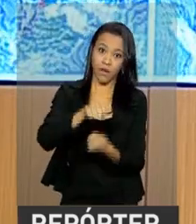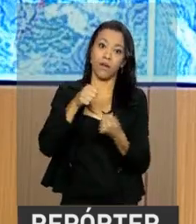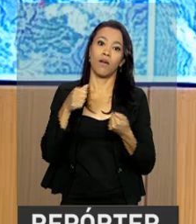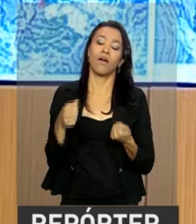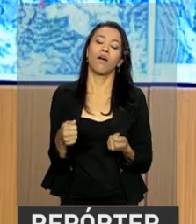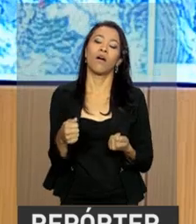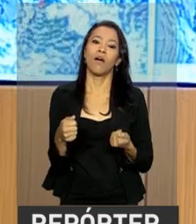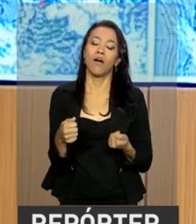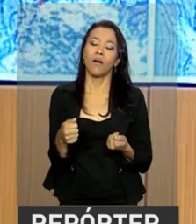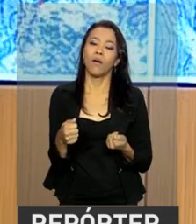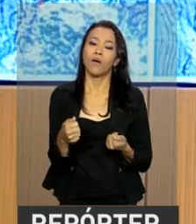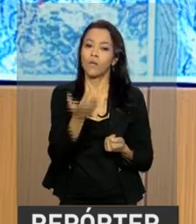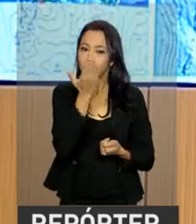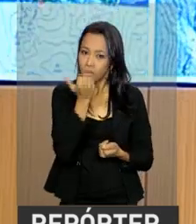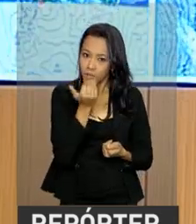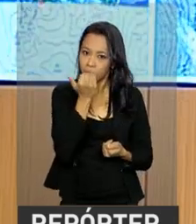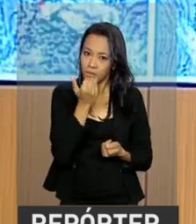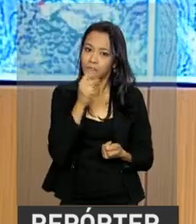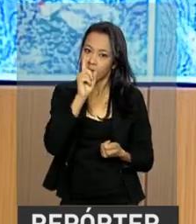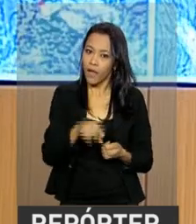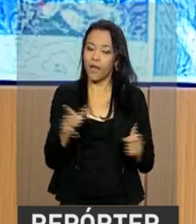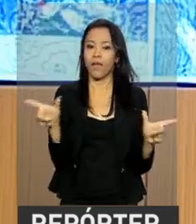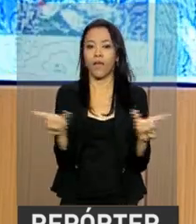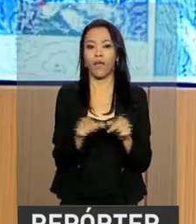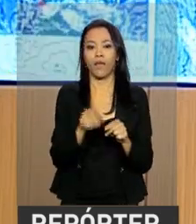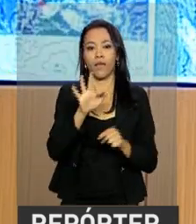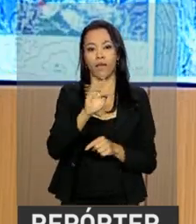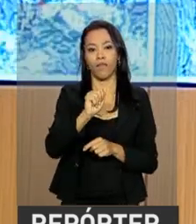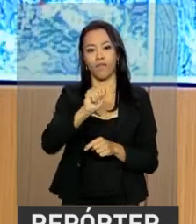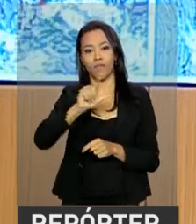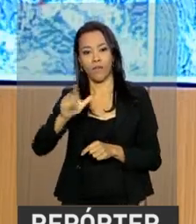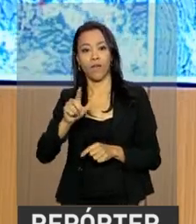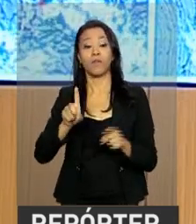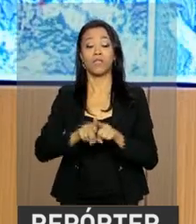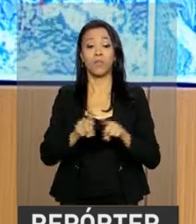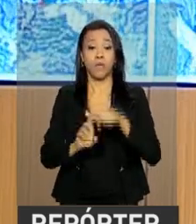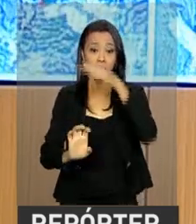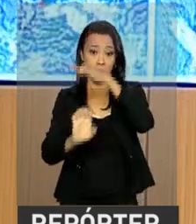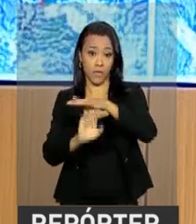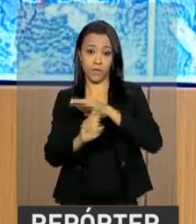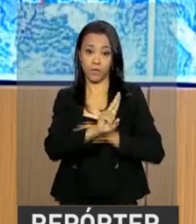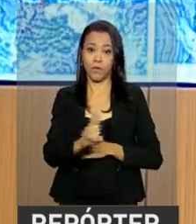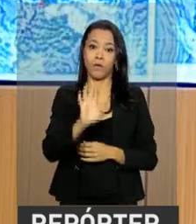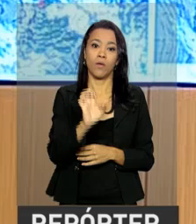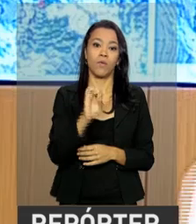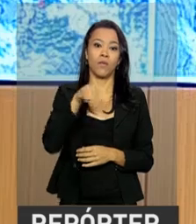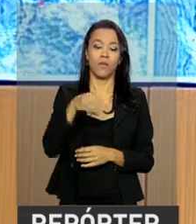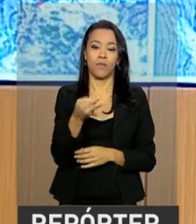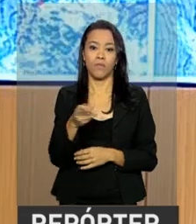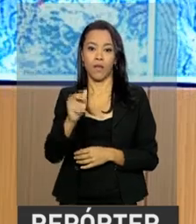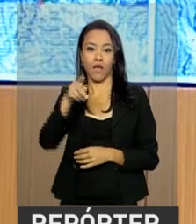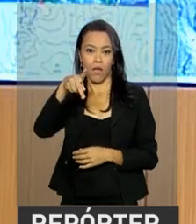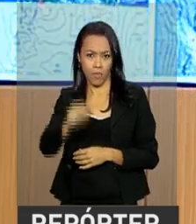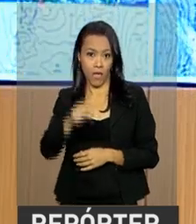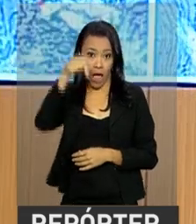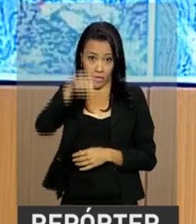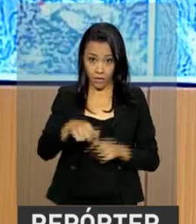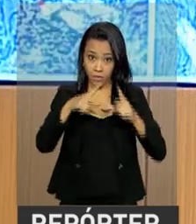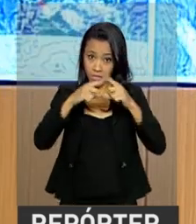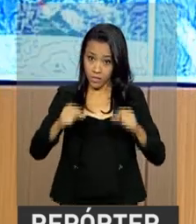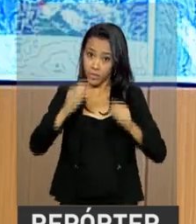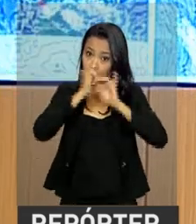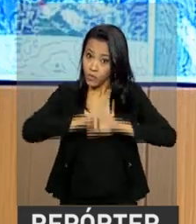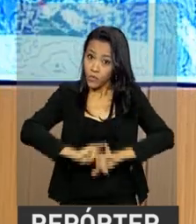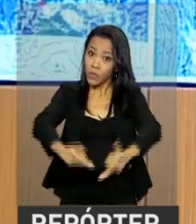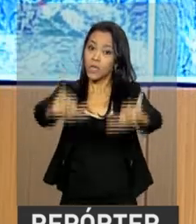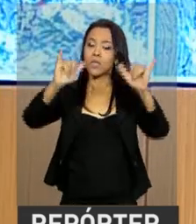o dia mundial de alimentação a fal a inbrap e a wwf estão lançando uma campanha aqui em Brasília na sede